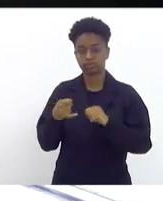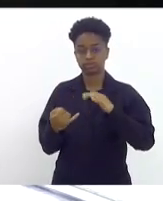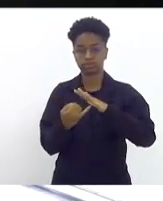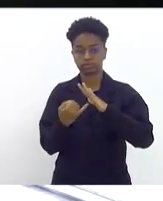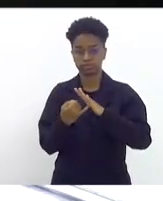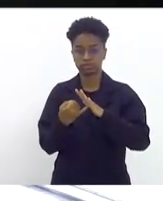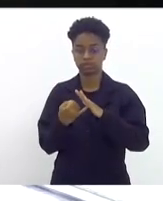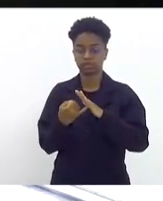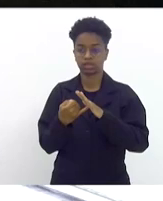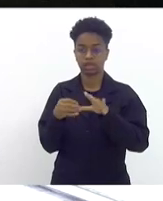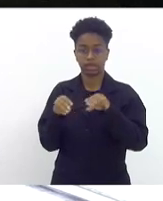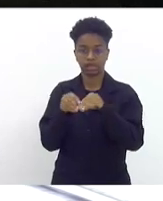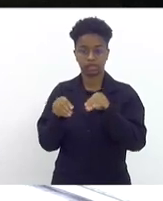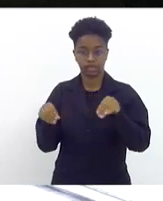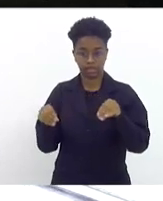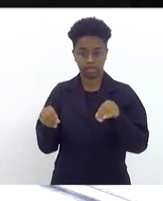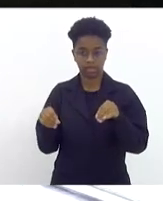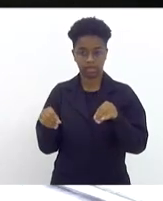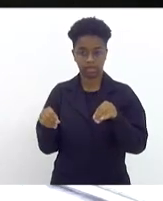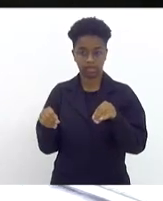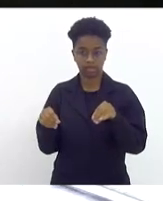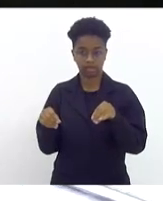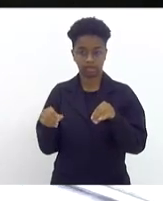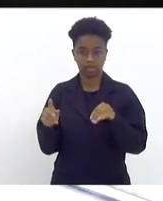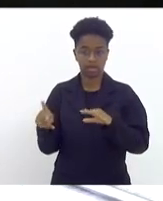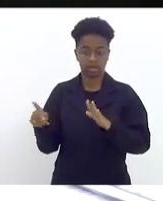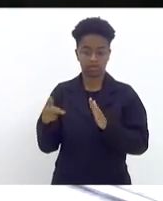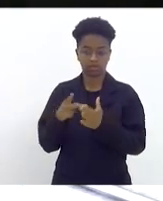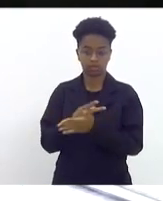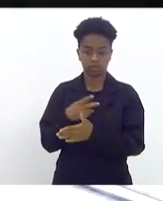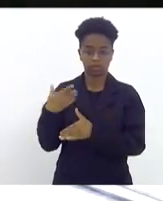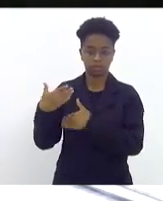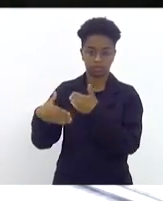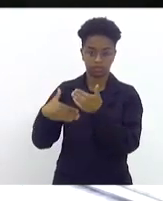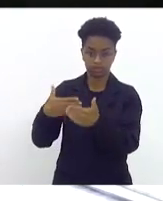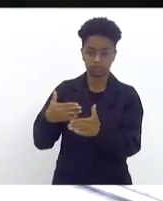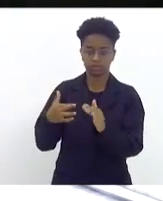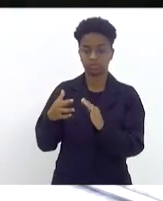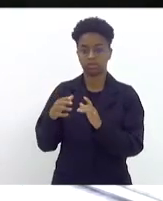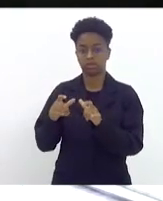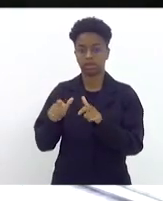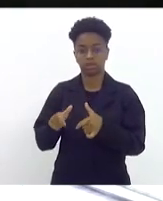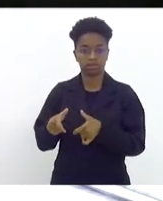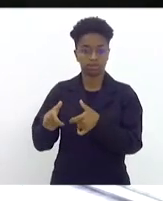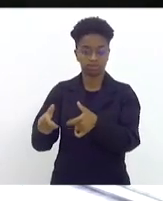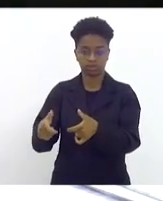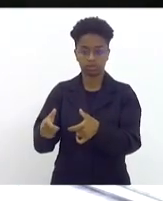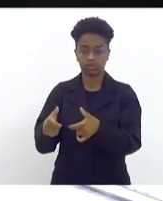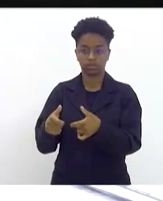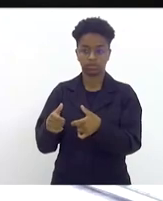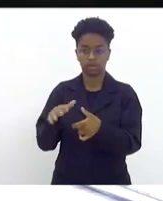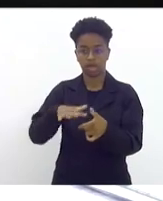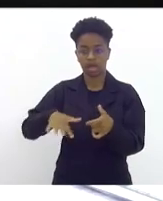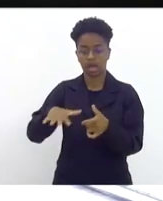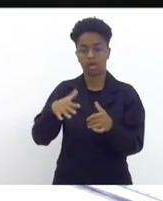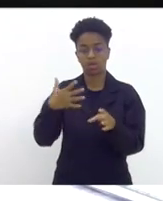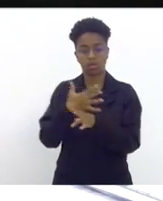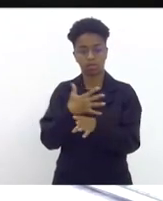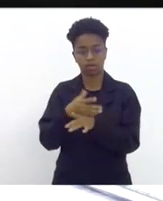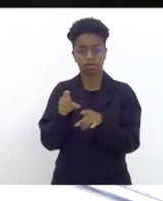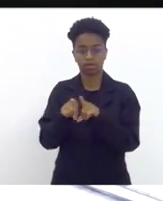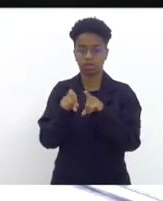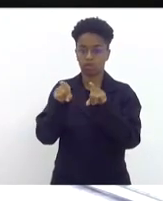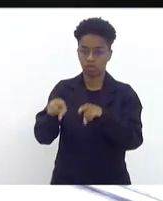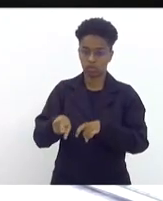cartografia do Estado do Rio de Janeiro interno realiza esse procedimento titulação regularização fundiária de áreas urbanas e rurais